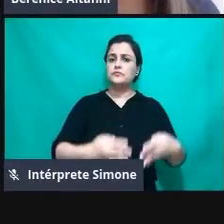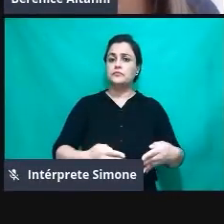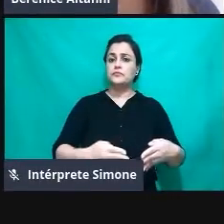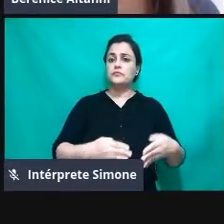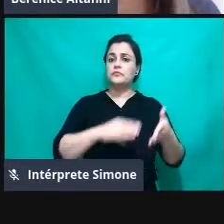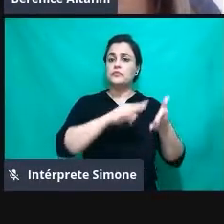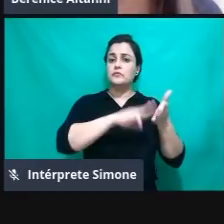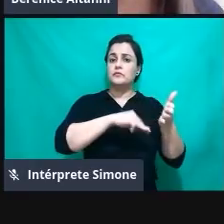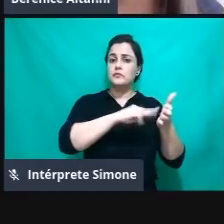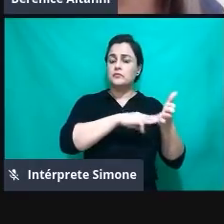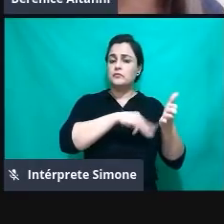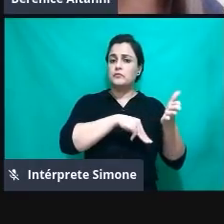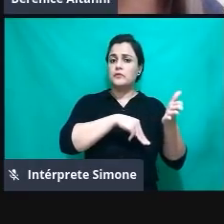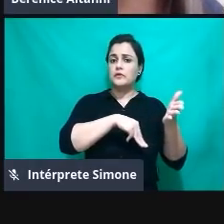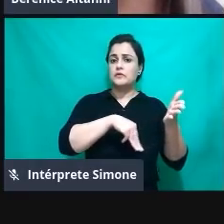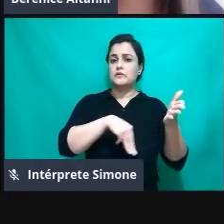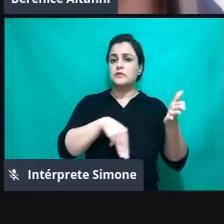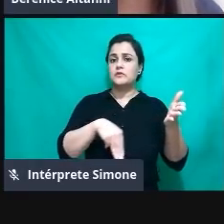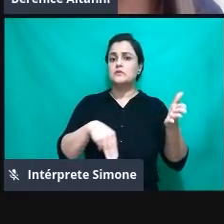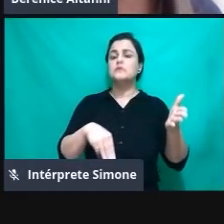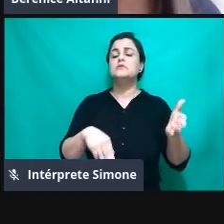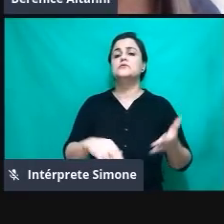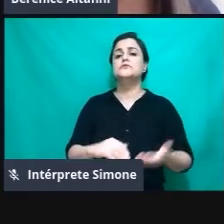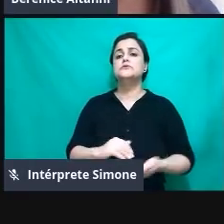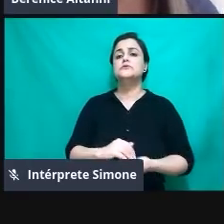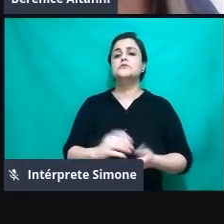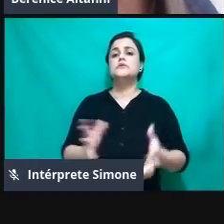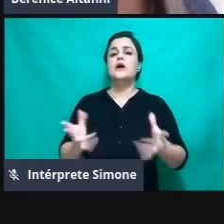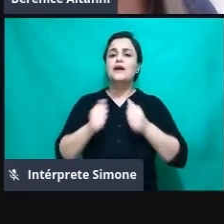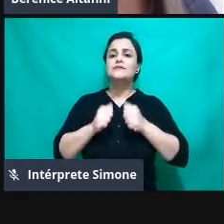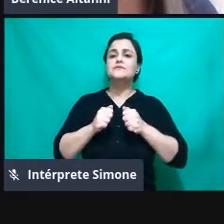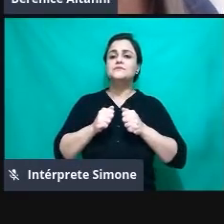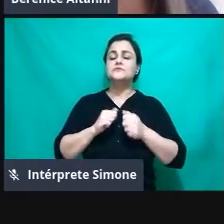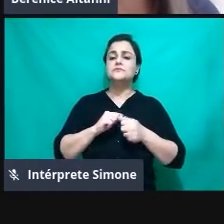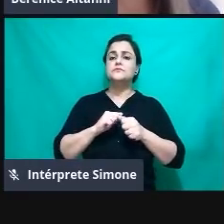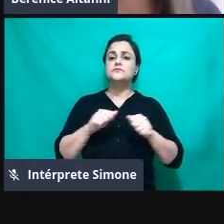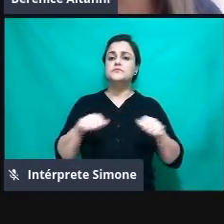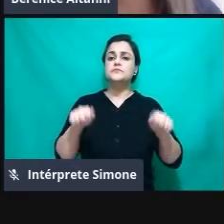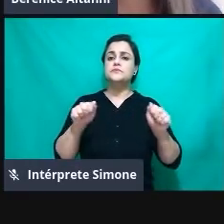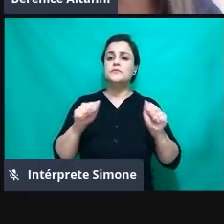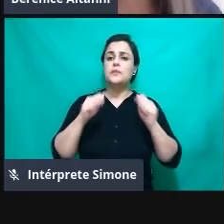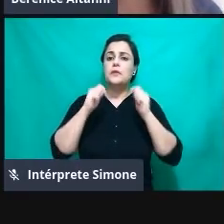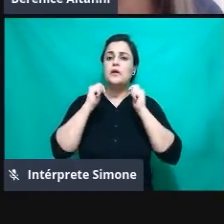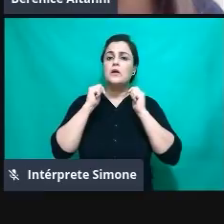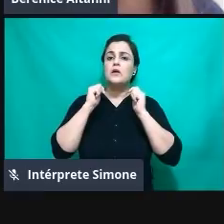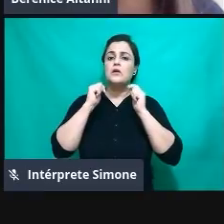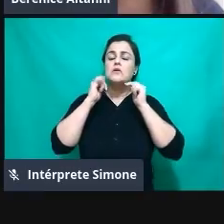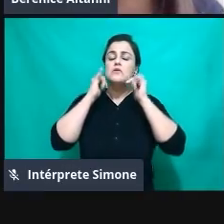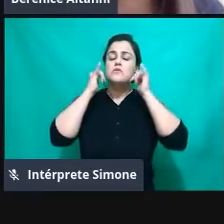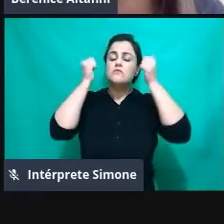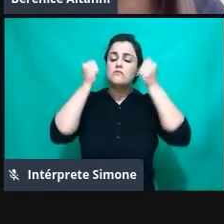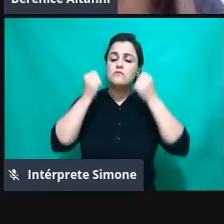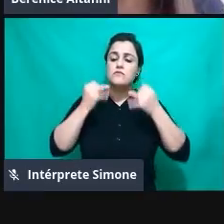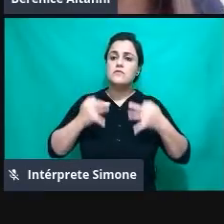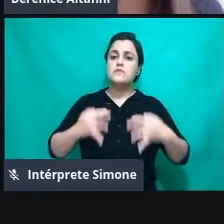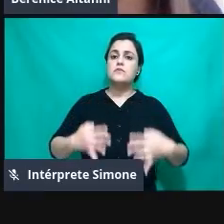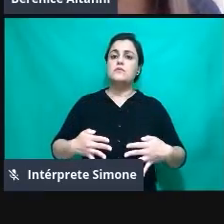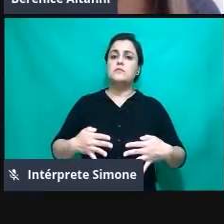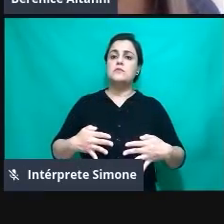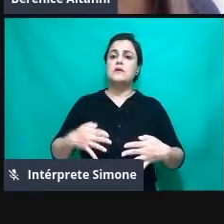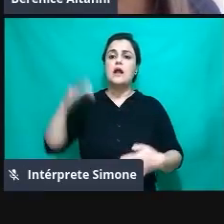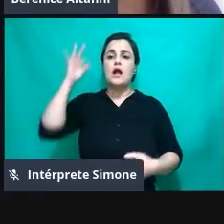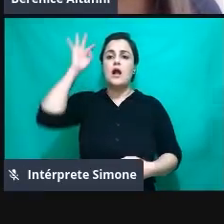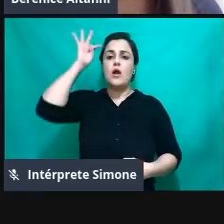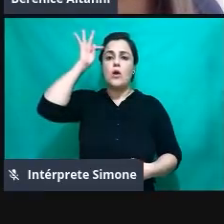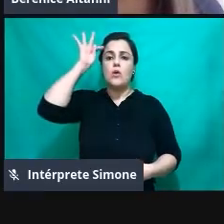ativas, que vem muito a calhar neste momento. Aí eu vou trazer uma fala aí de um texto, né, do professor Moran, que